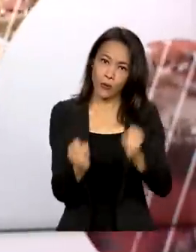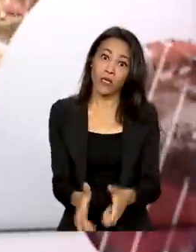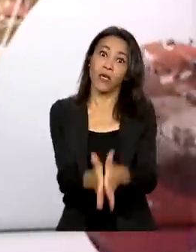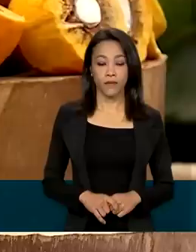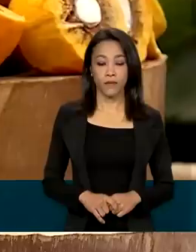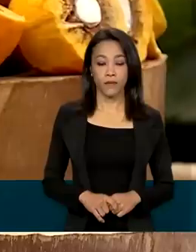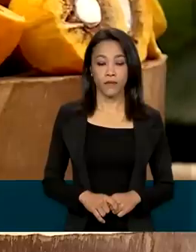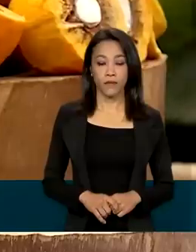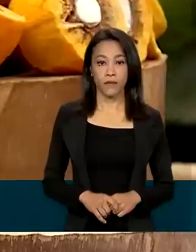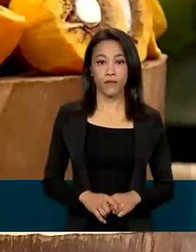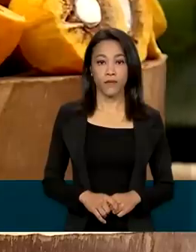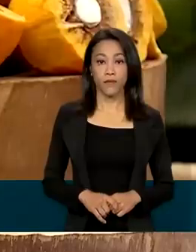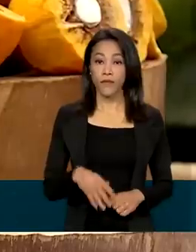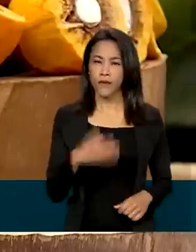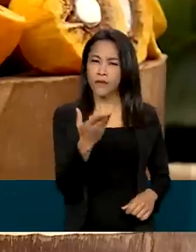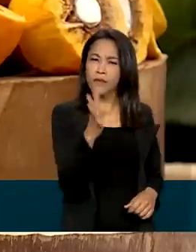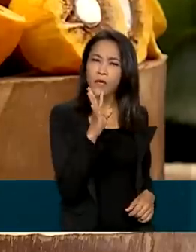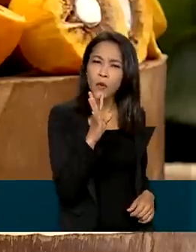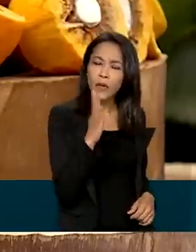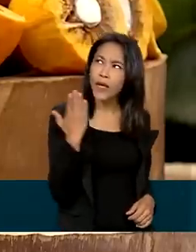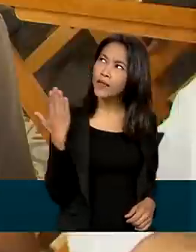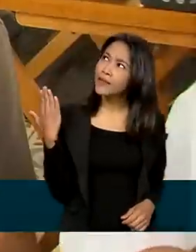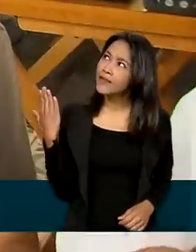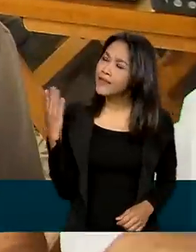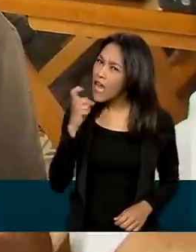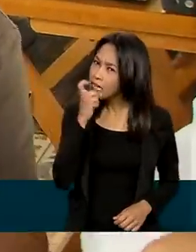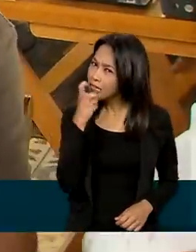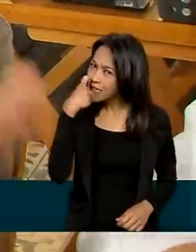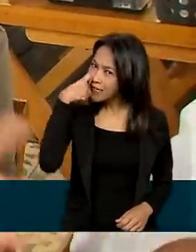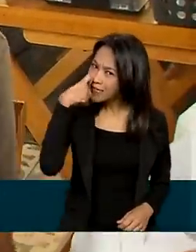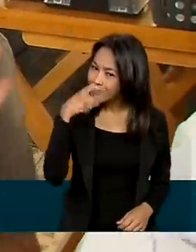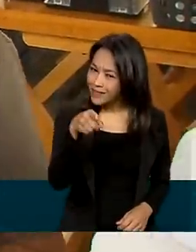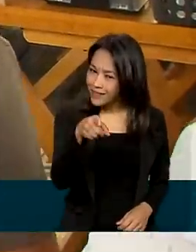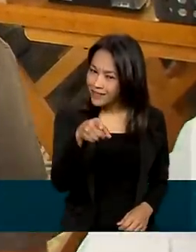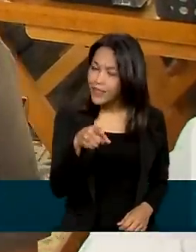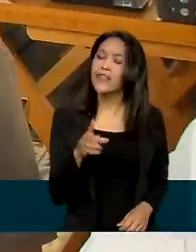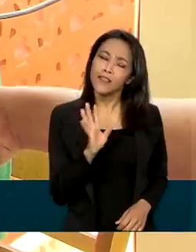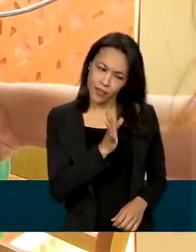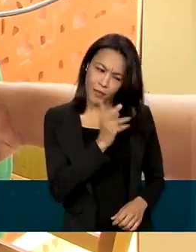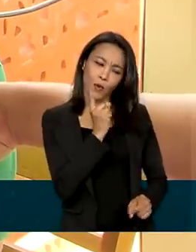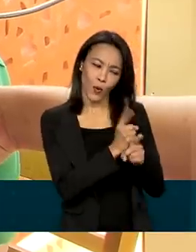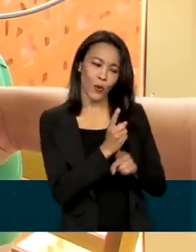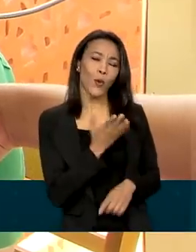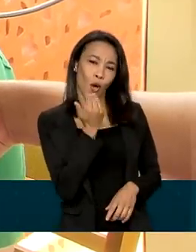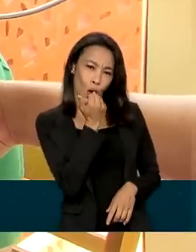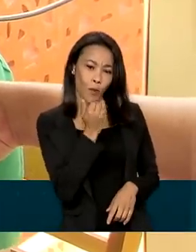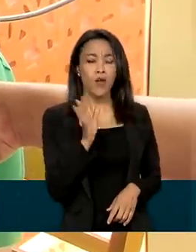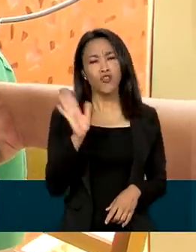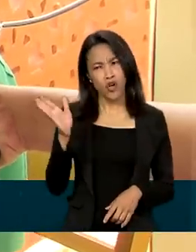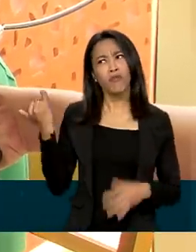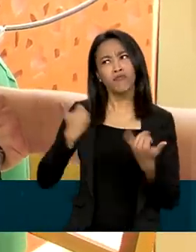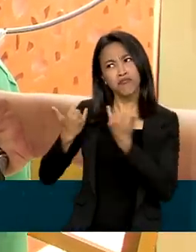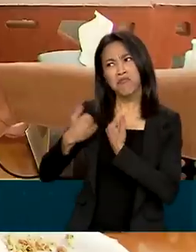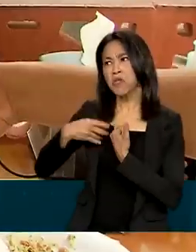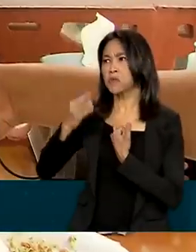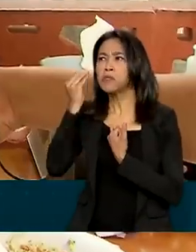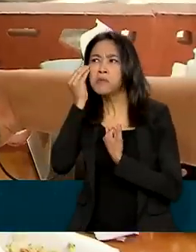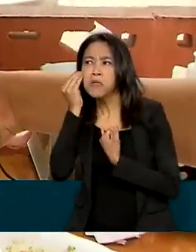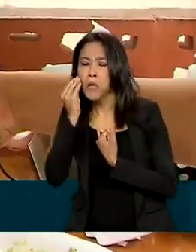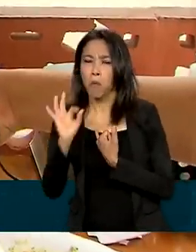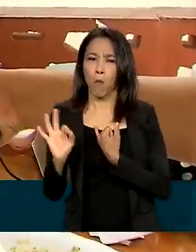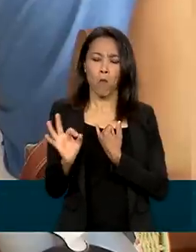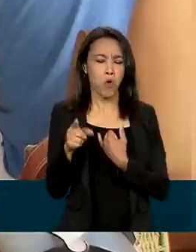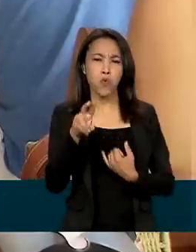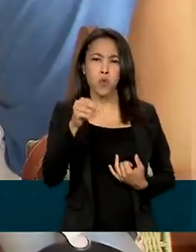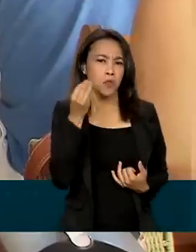consumo Você conhece o pequi sempre que eu encontro como eu já ouvi falar mas nunca experimentei nunca